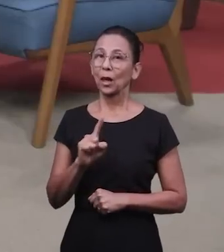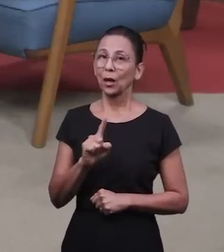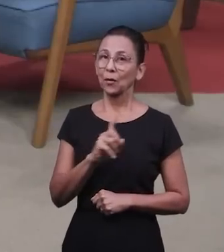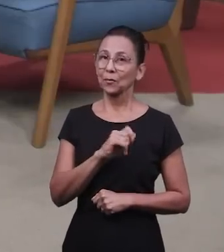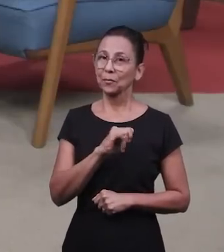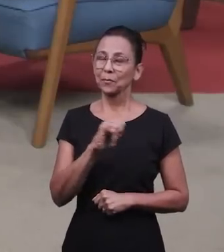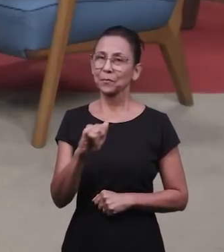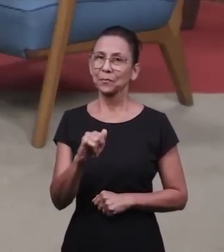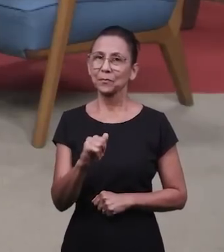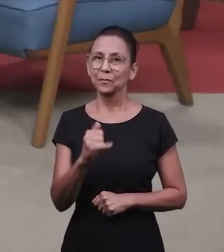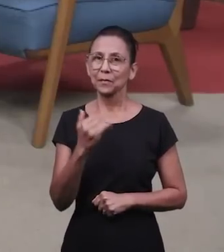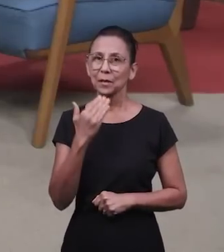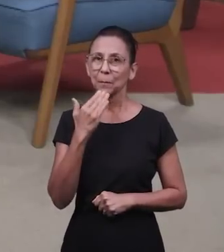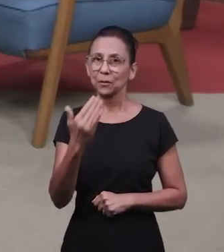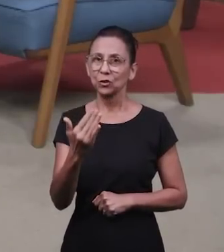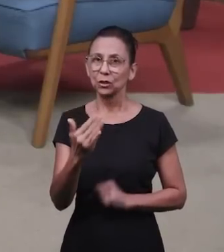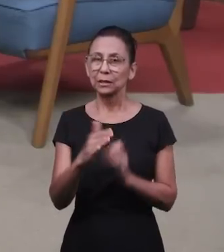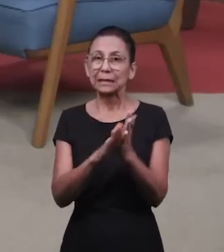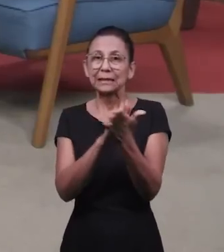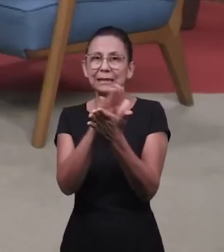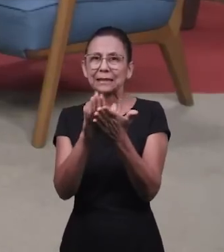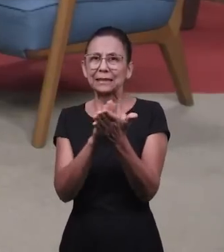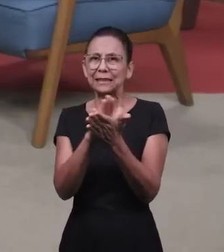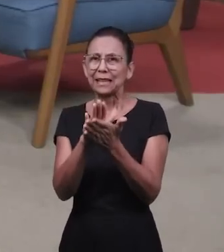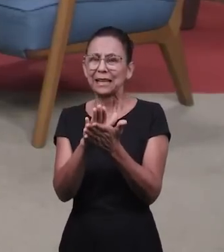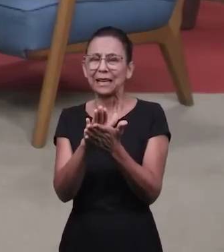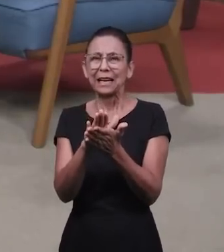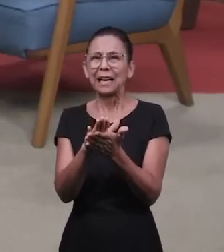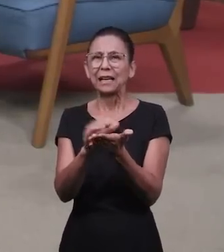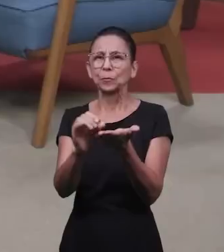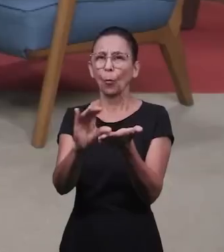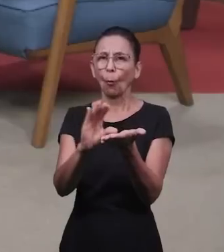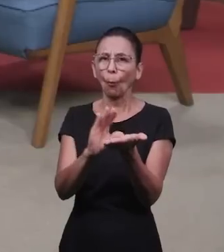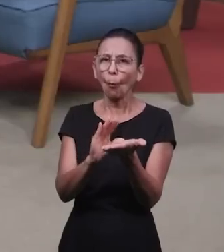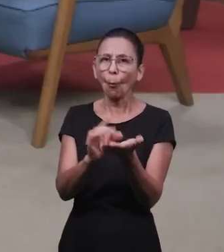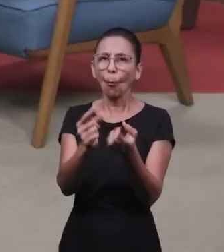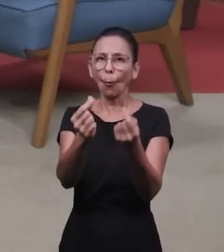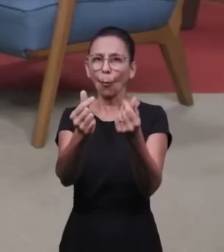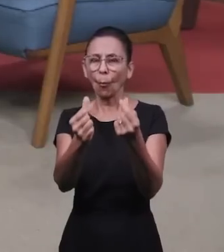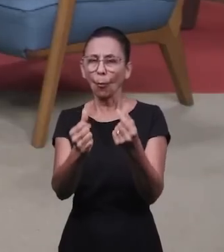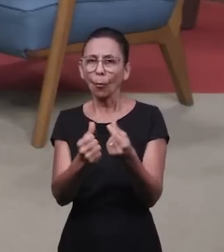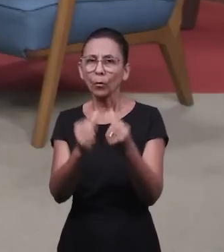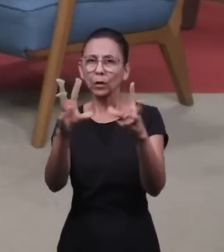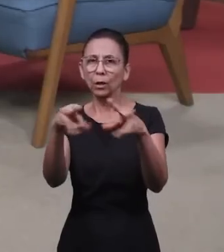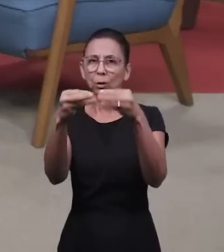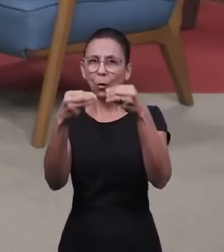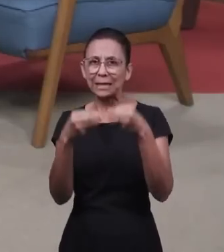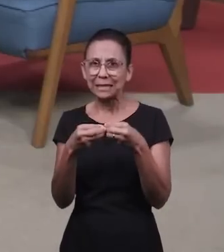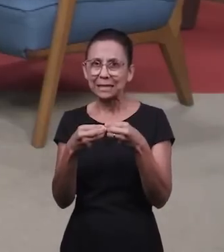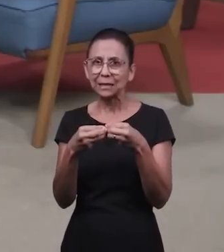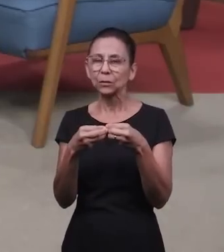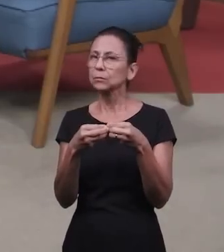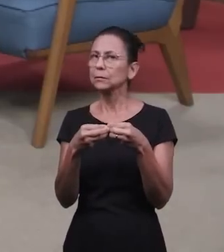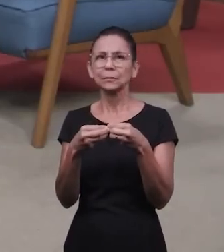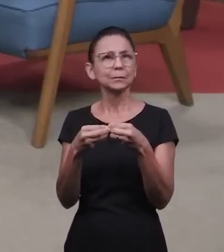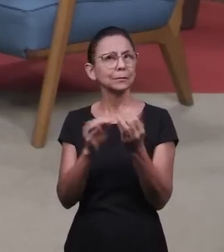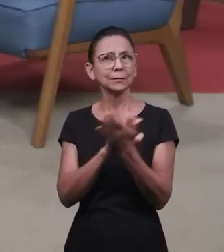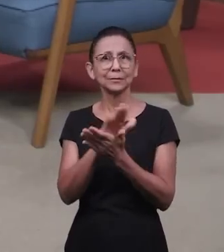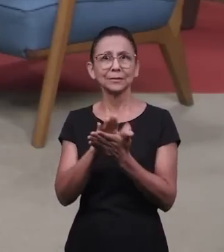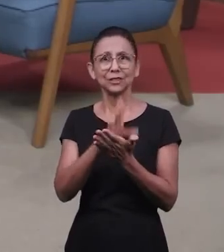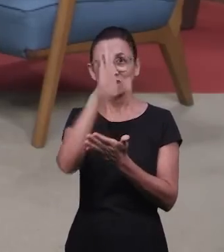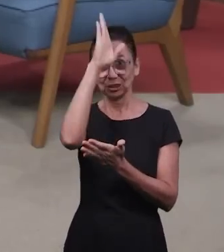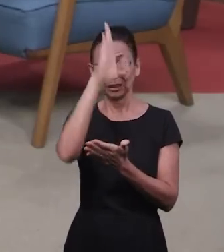uma informação. Ninguém vai te pedir nada. Ninguém vai te pedir contribuição financeira, ninguém vai te pedir oferta. É tudo de